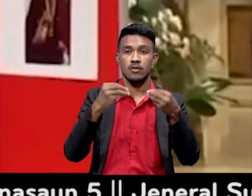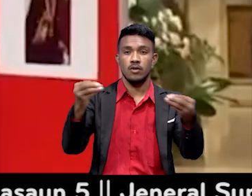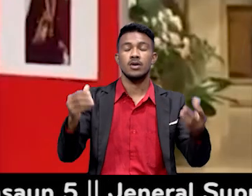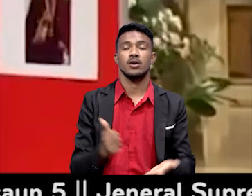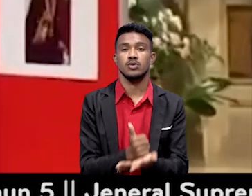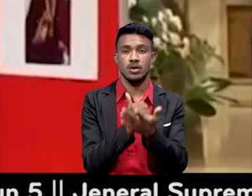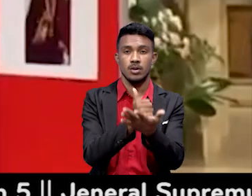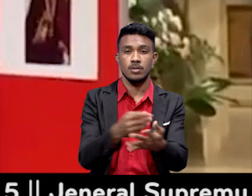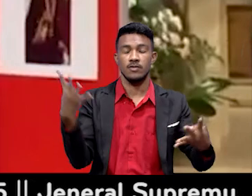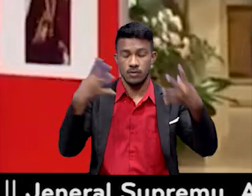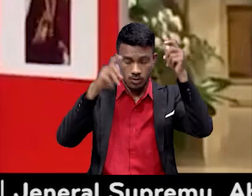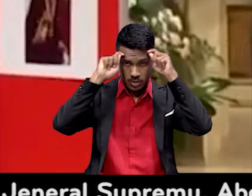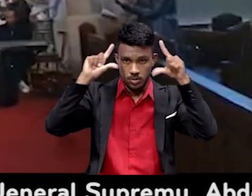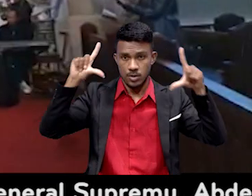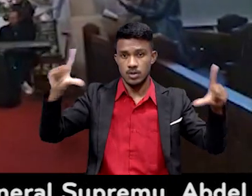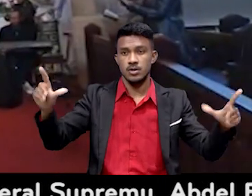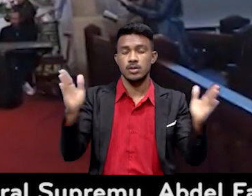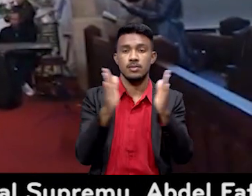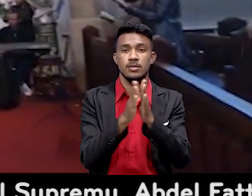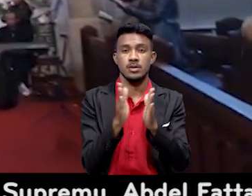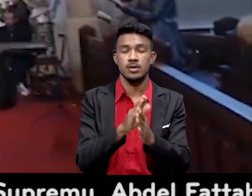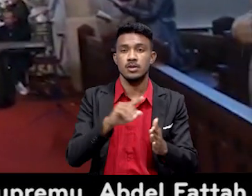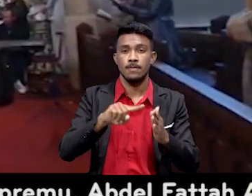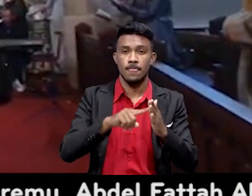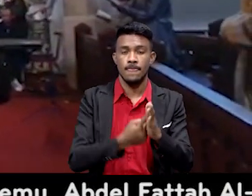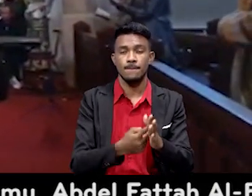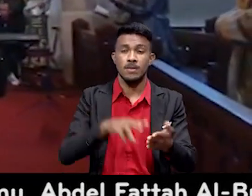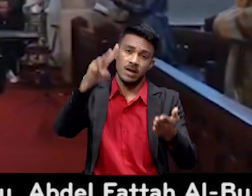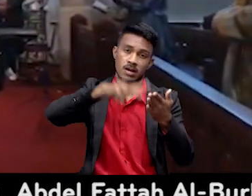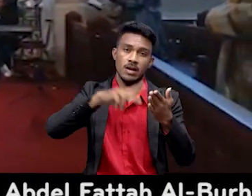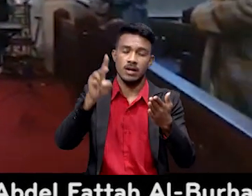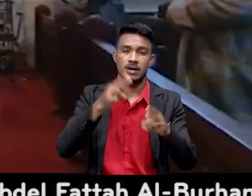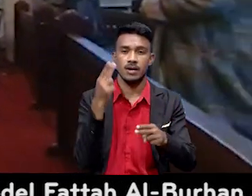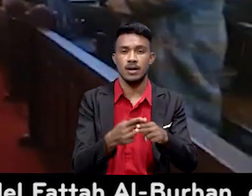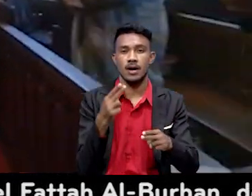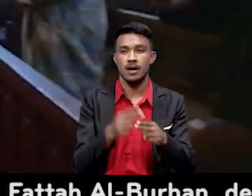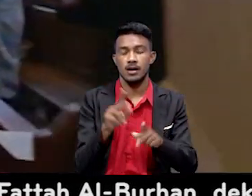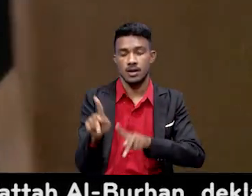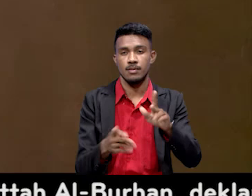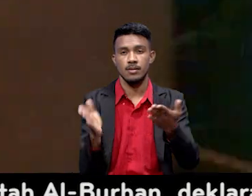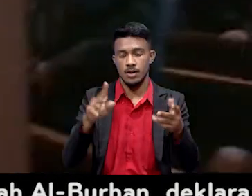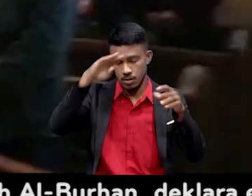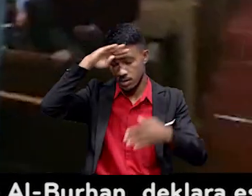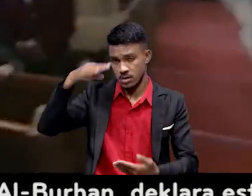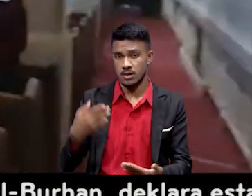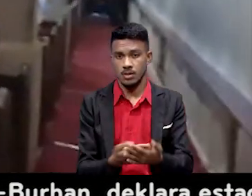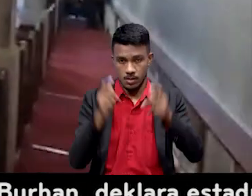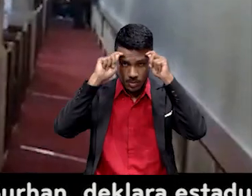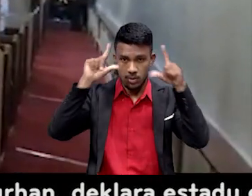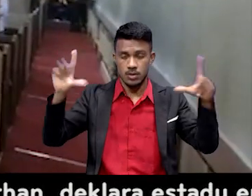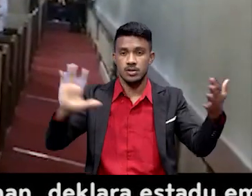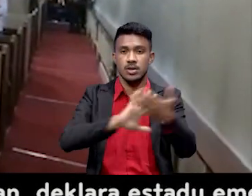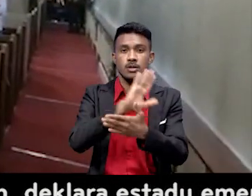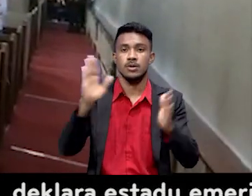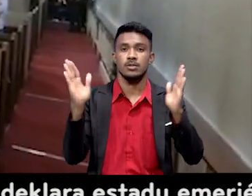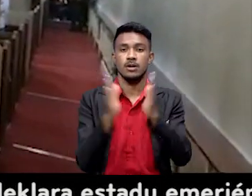Timor-Lestenian. Molok misa hu, le uluk narang matebian siraniang nebe Timor-oan sira tu asai misa ba. Celebrasaun misa ne